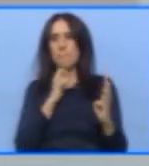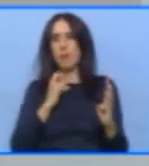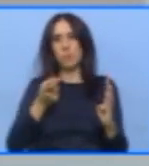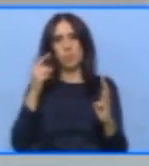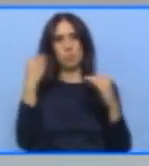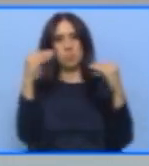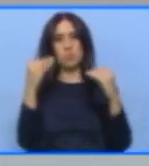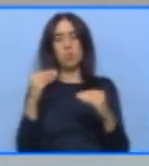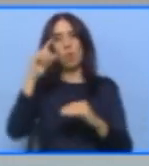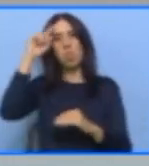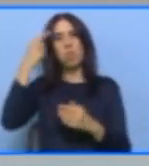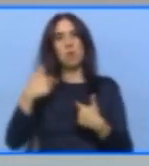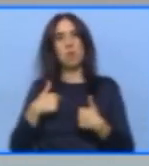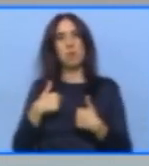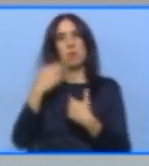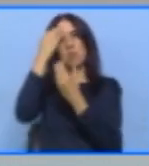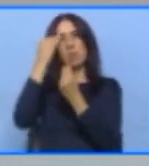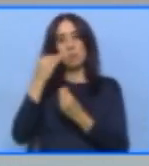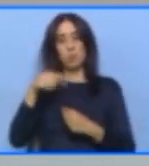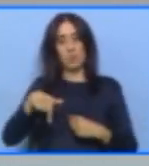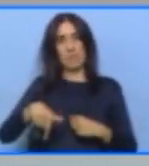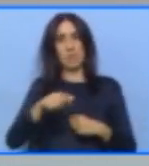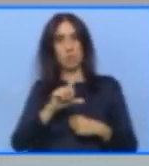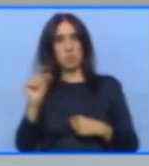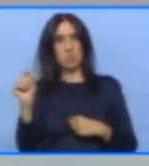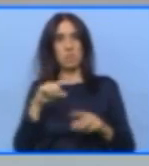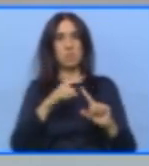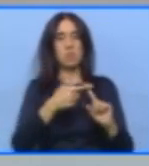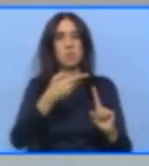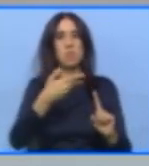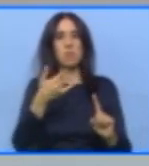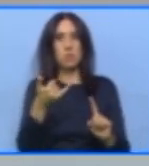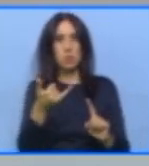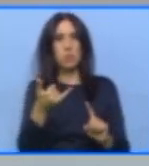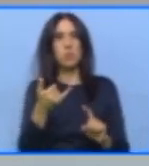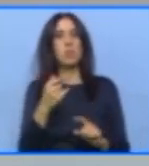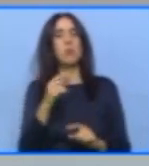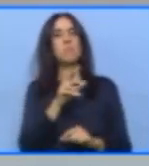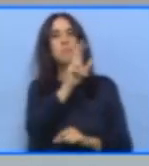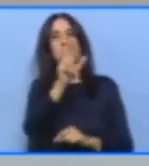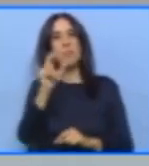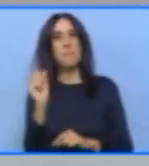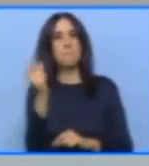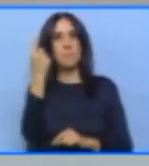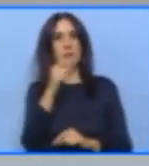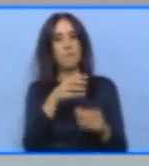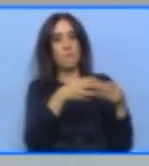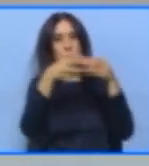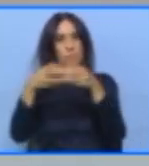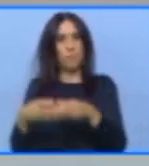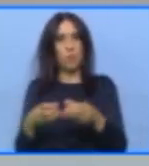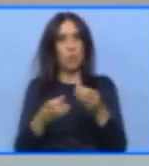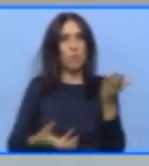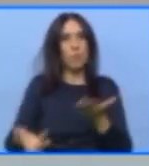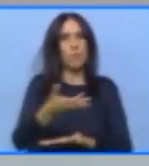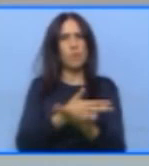grande escola, porque eu também tinha acabado de sair daqui, em 72. Os missionários da iniciação, vamos aí e convivemos